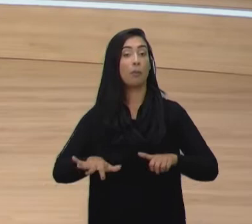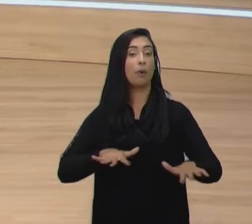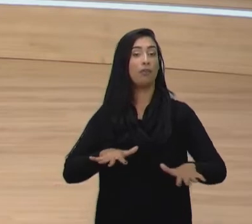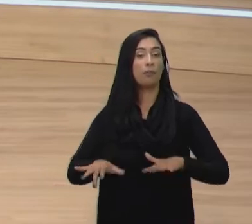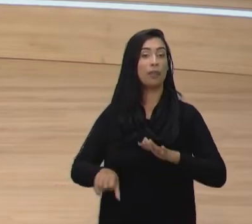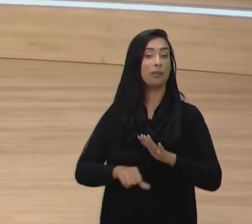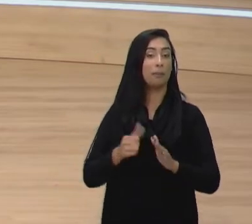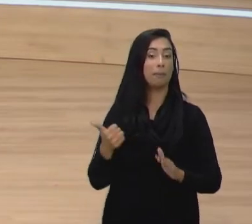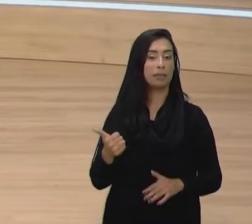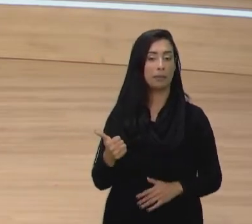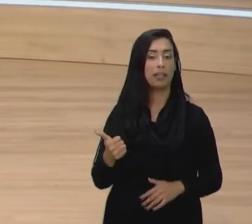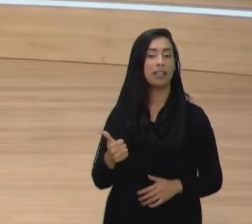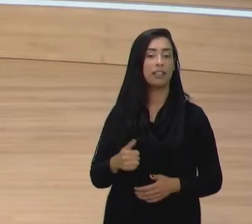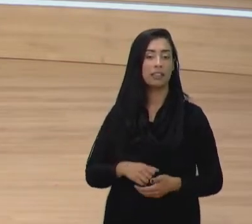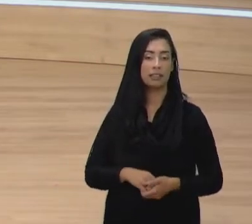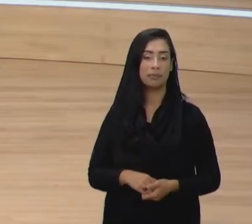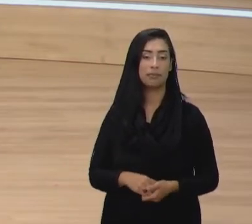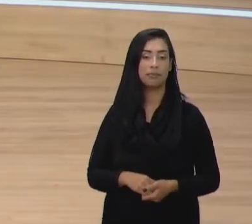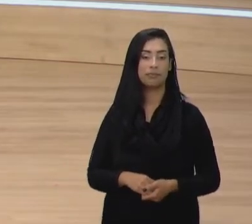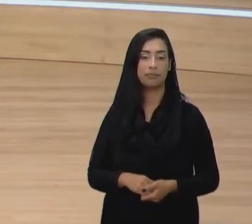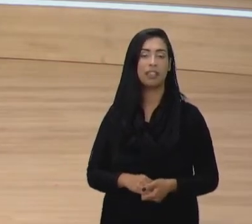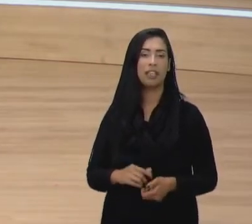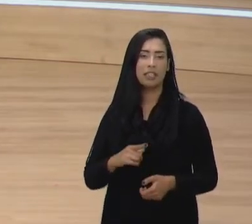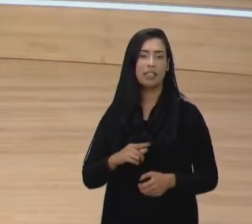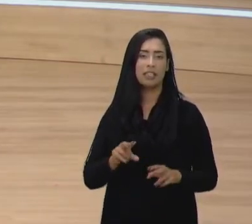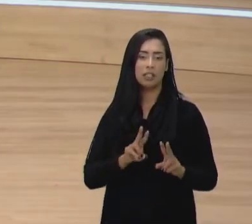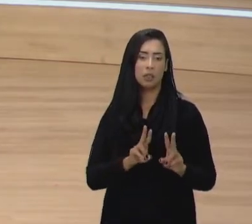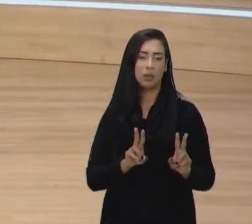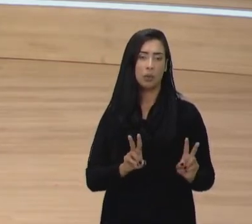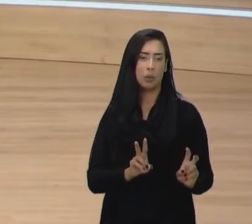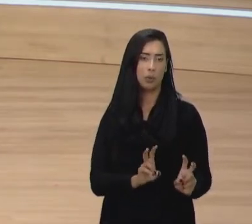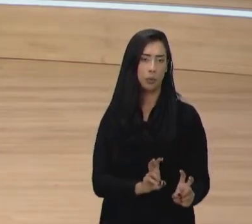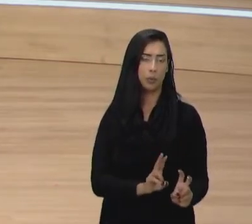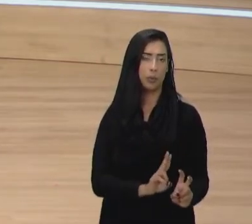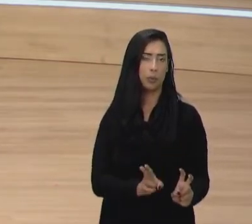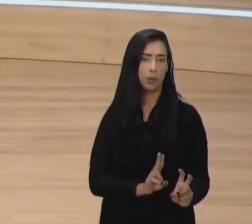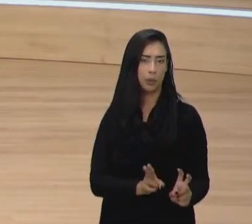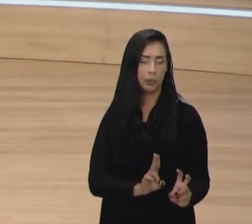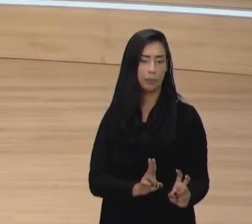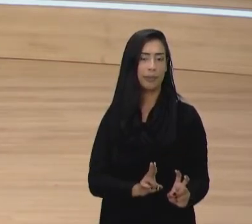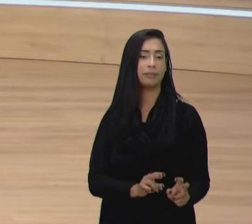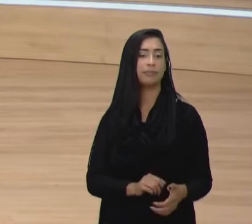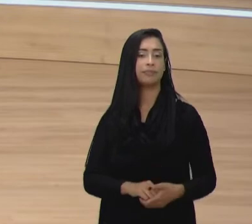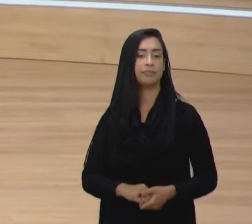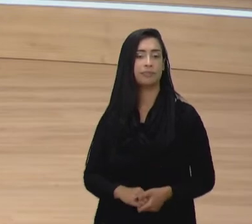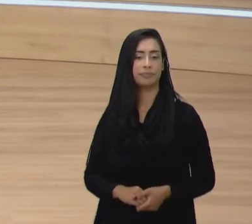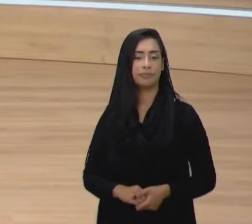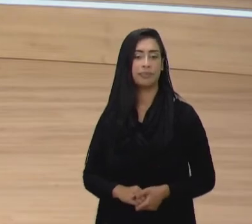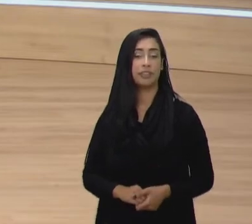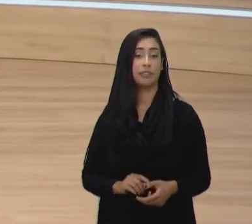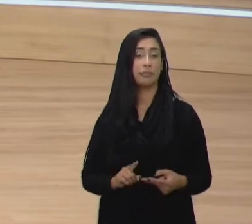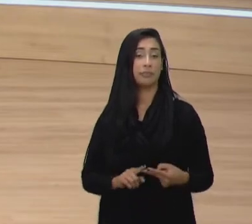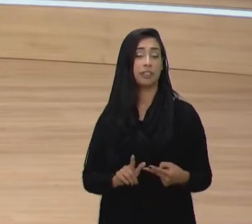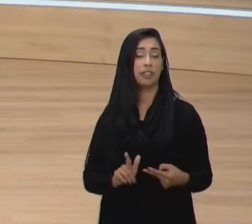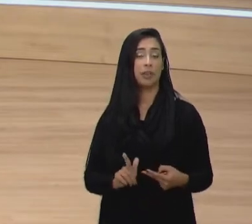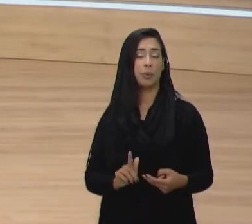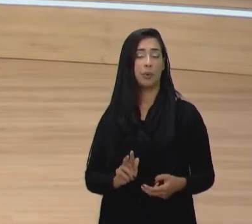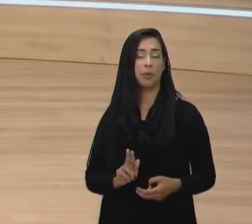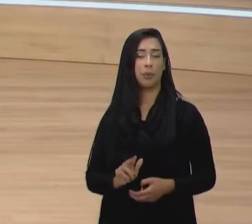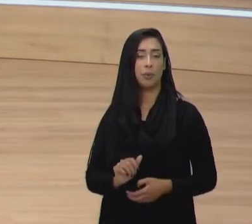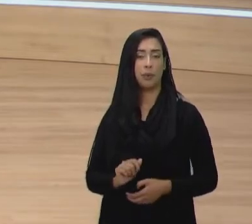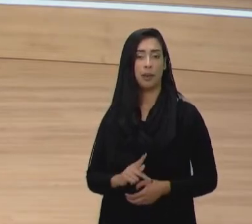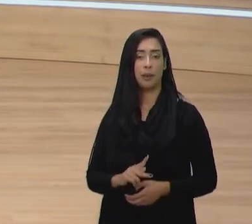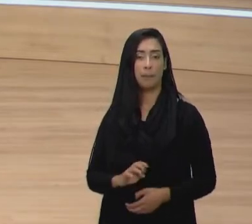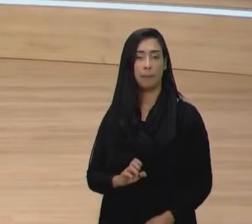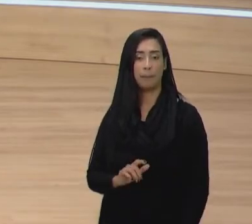de passagem aqui, nós chamamos de dilequenô. Diga que não, dilequenô. E o segundo de guapeia. Como que eu decorei esse passo aqui?